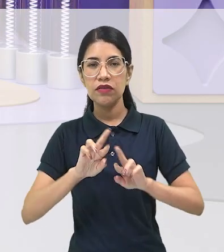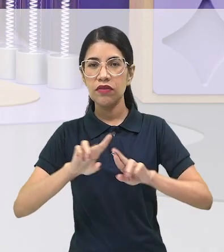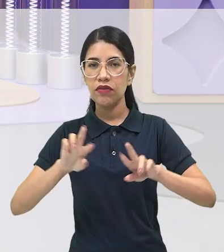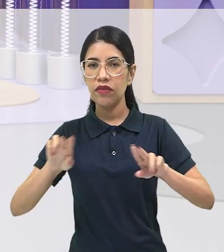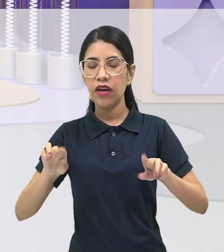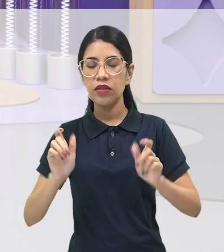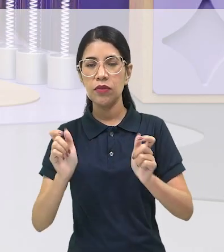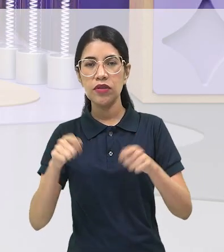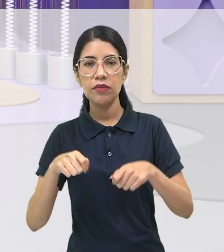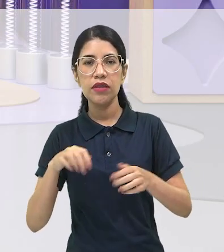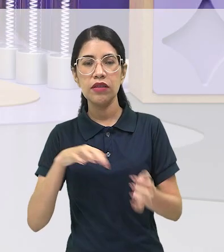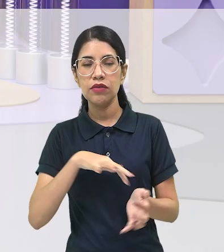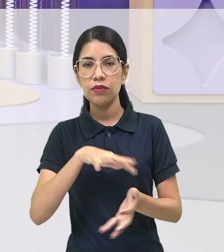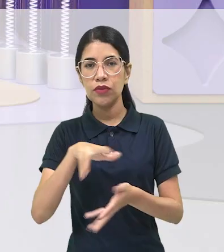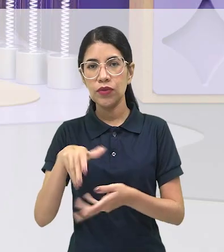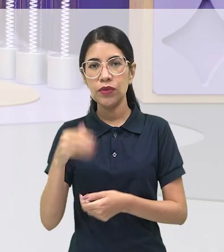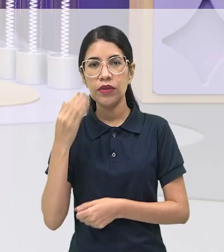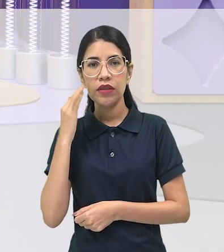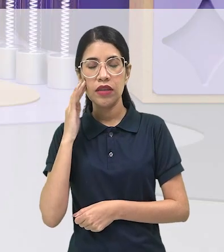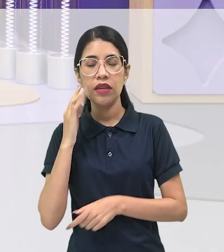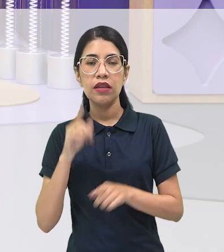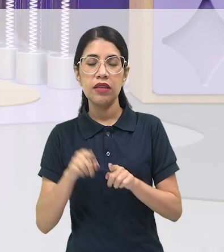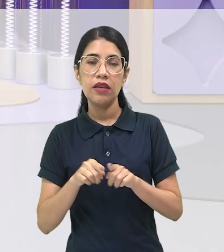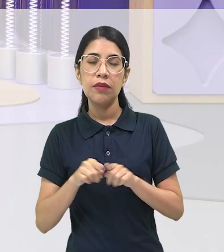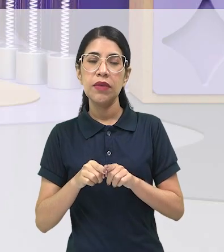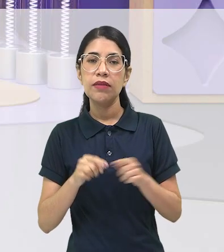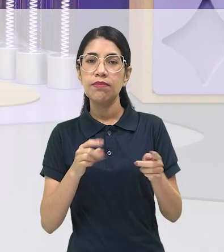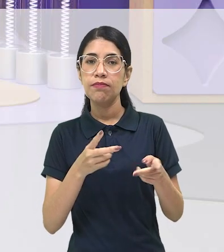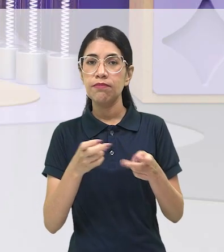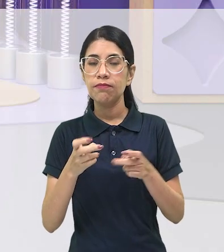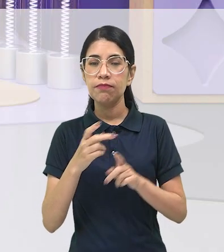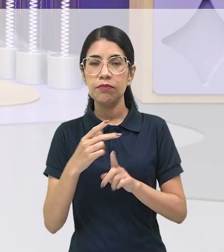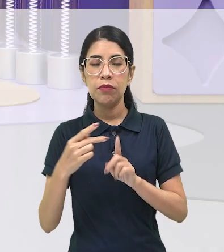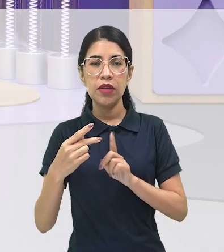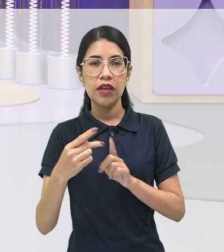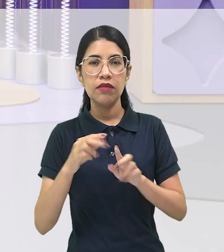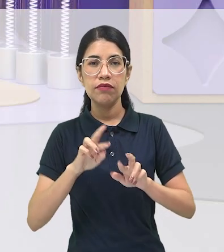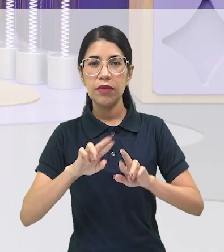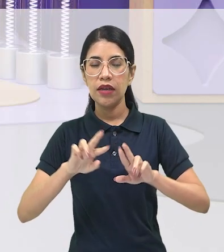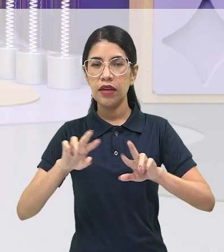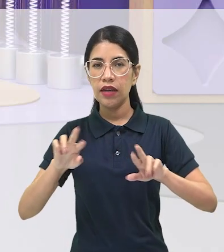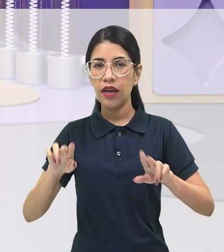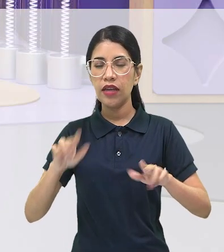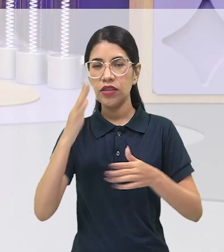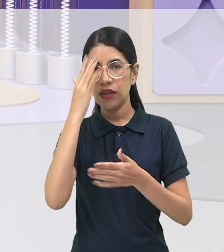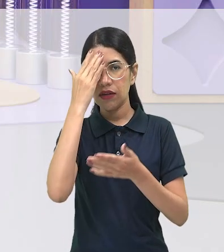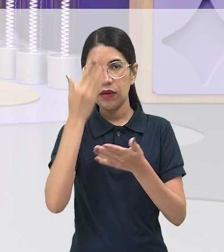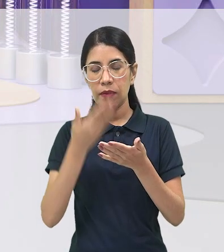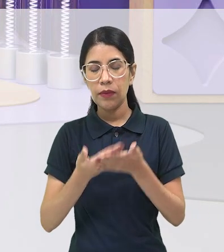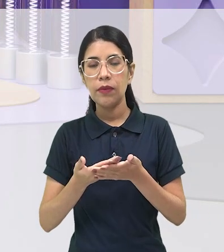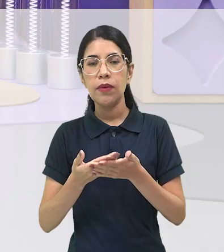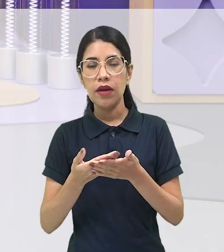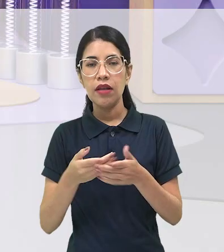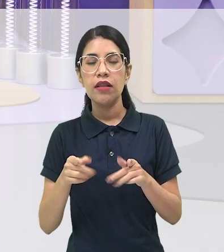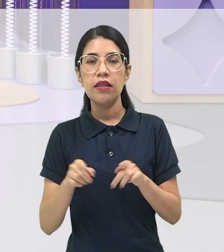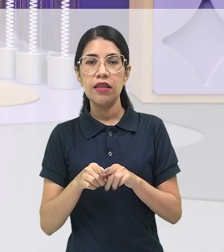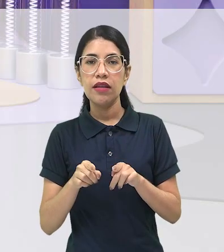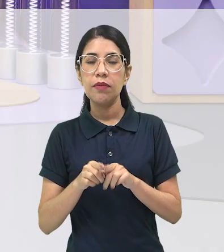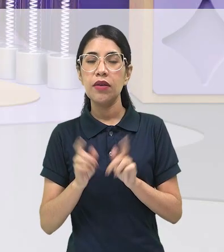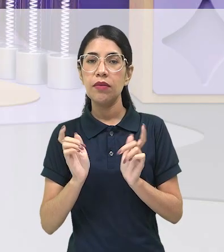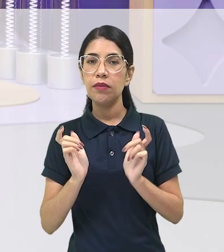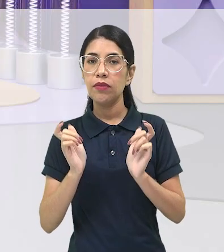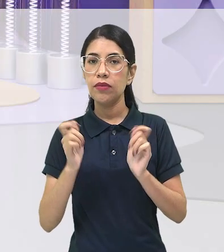o mundo. Né? Diante dessa pluralidade de visões, de concepções e de crenças, e mesmo com